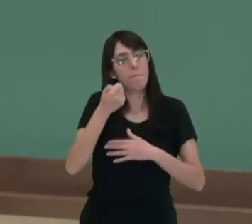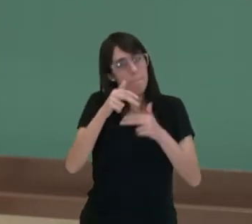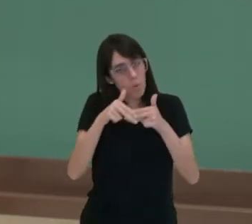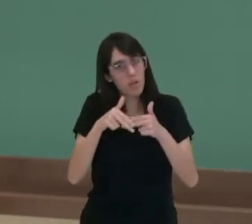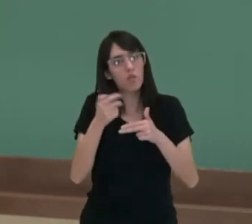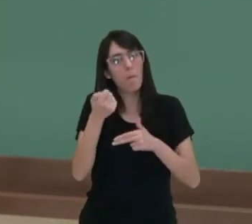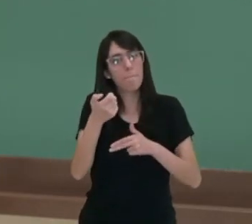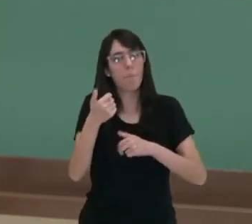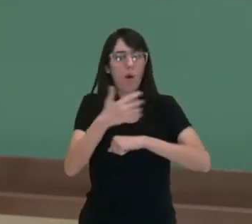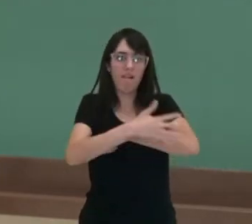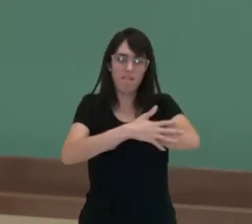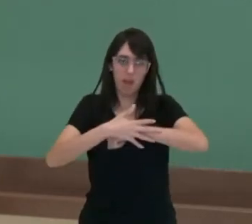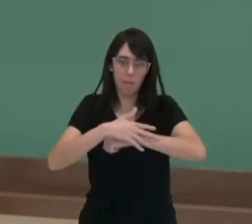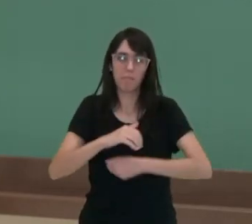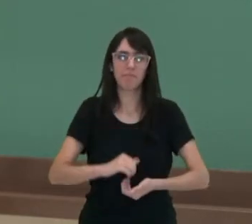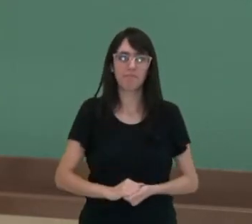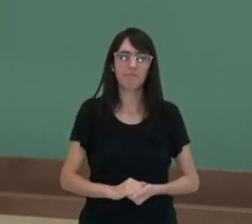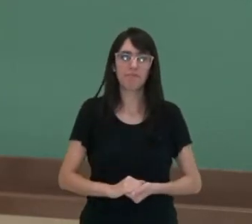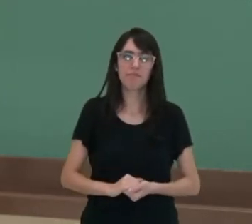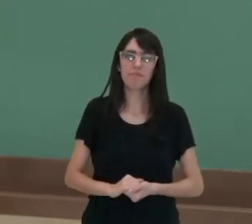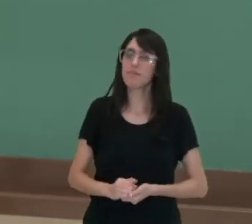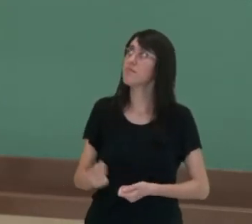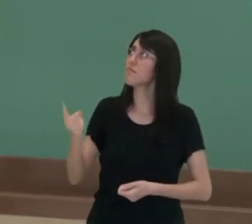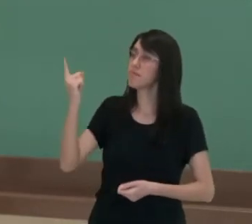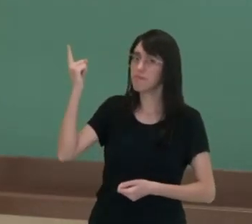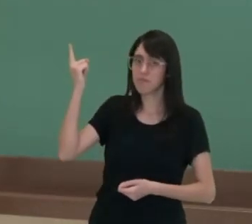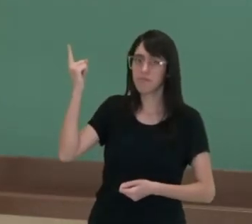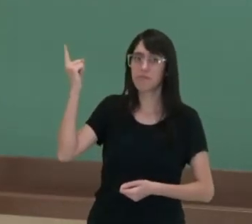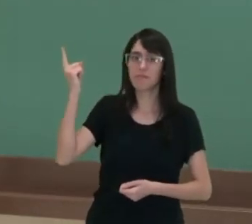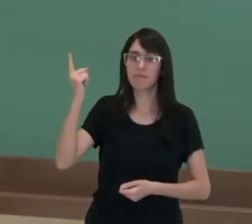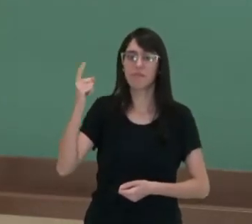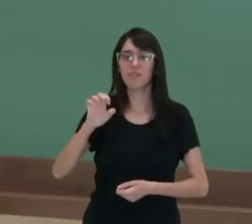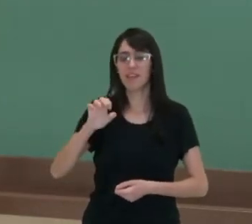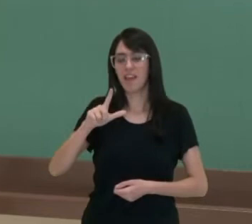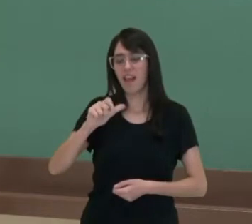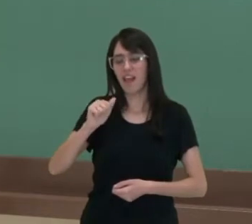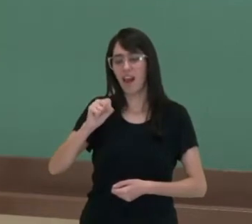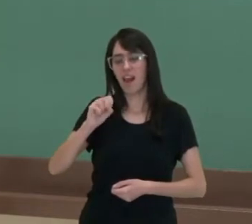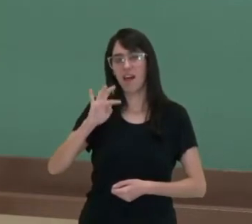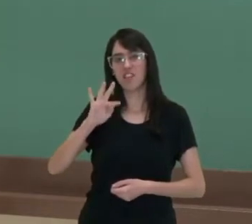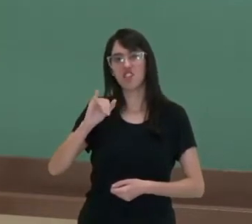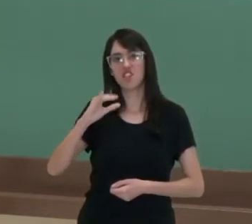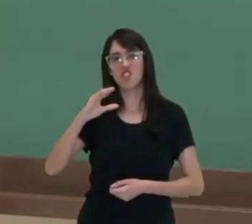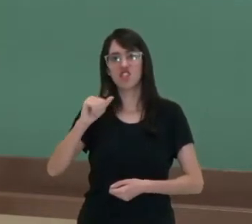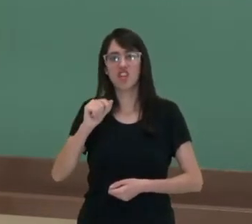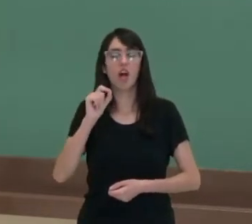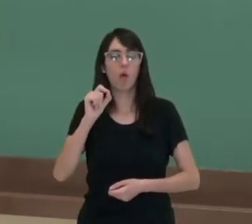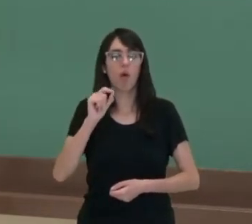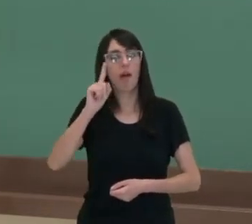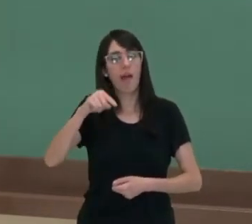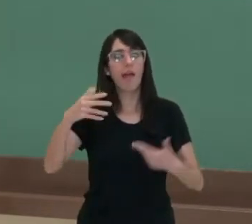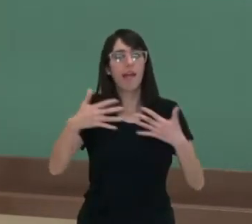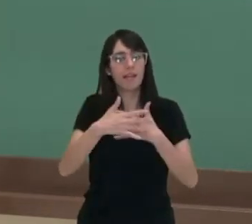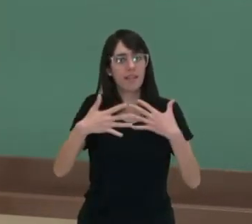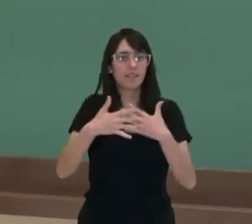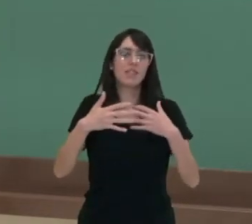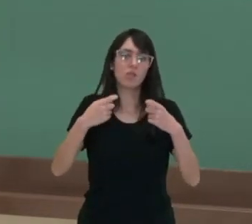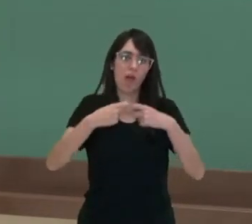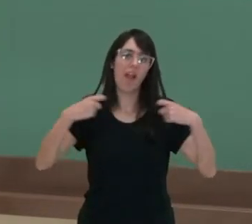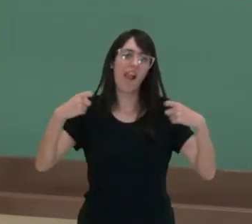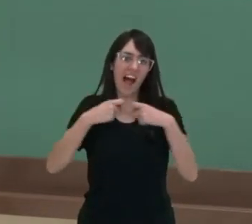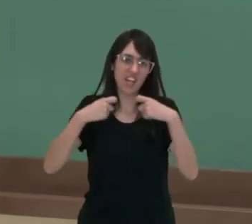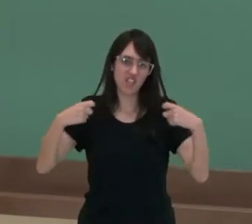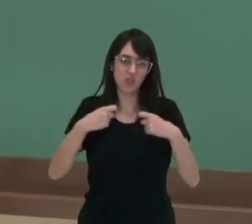fibras. A cartilagem elástica, olha, o nome dele diz elástico, então é um tecido mais elástico.